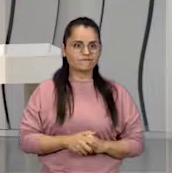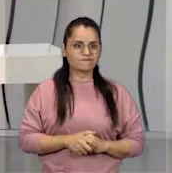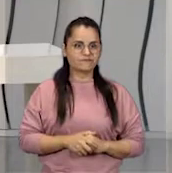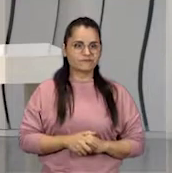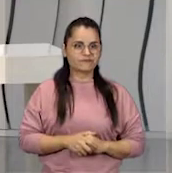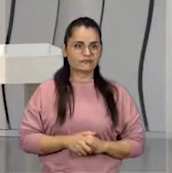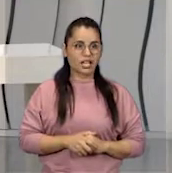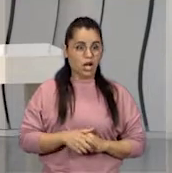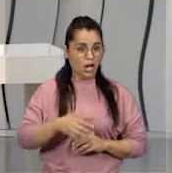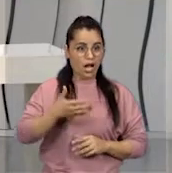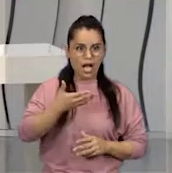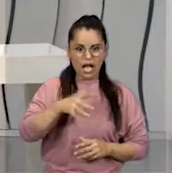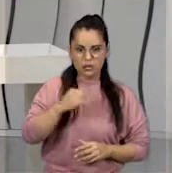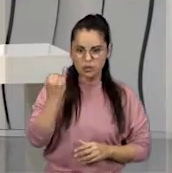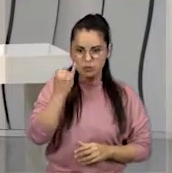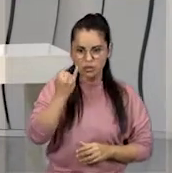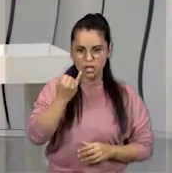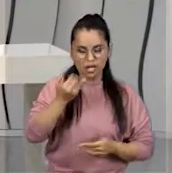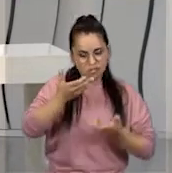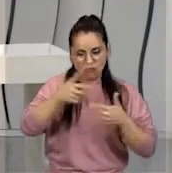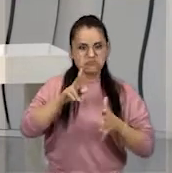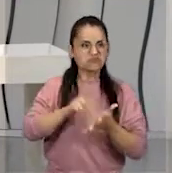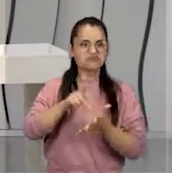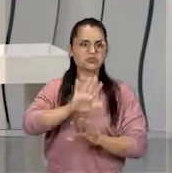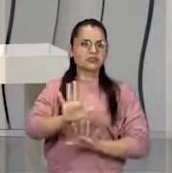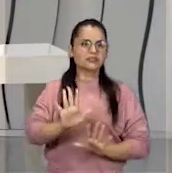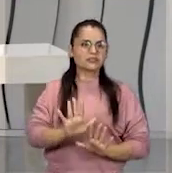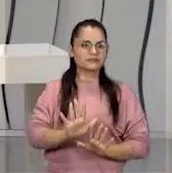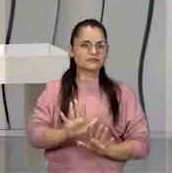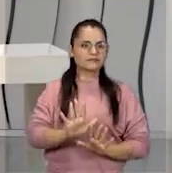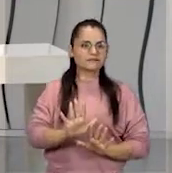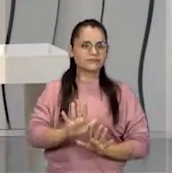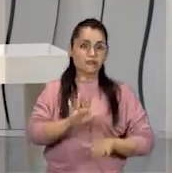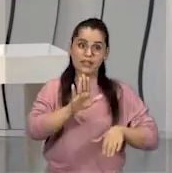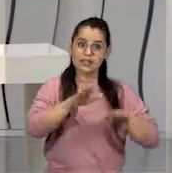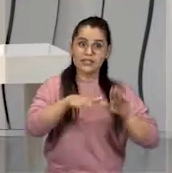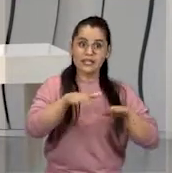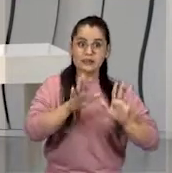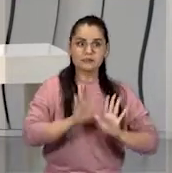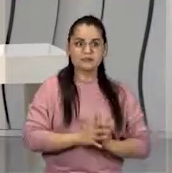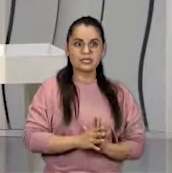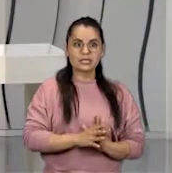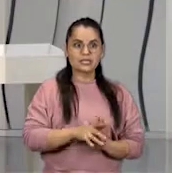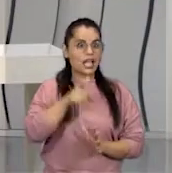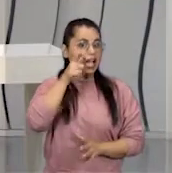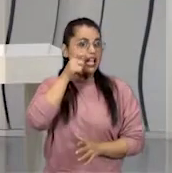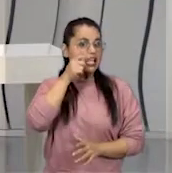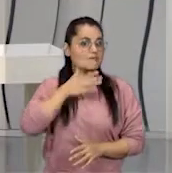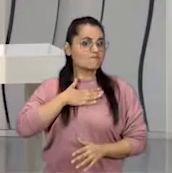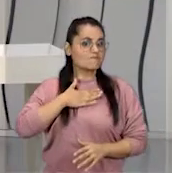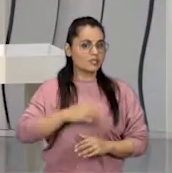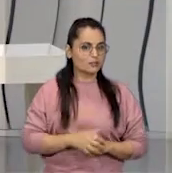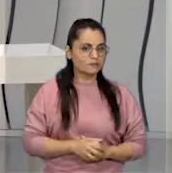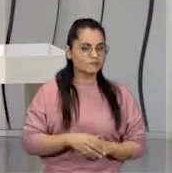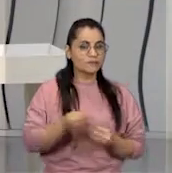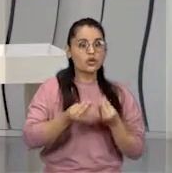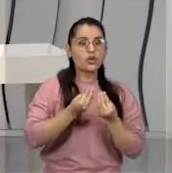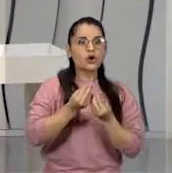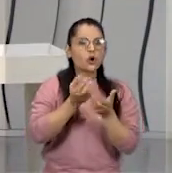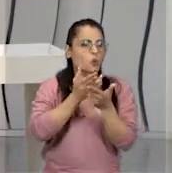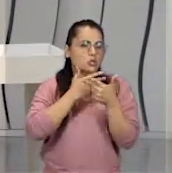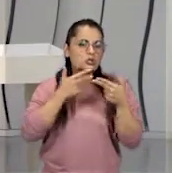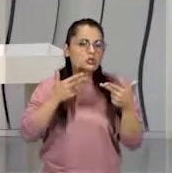Então, a verdade é relativa e subjetiva no pensamento dos sofistas. Tal como coisa se apresenta para